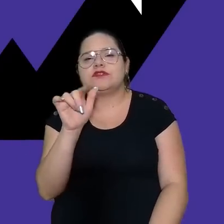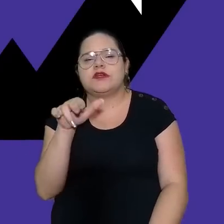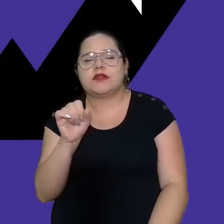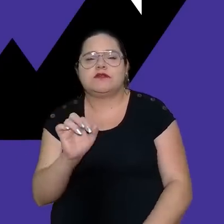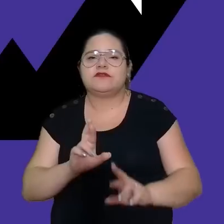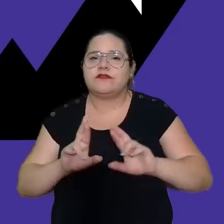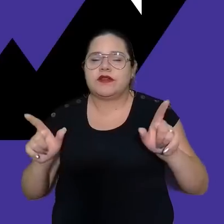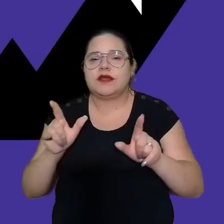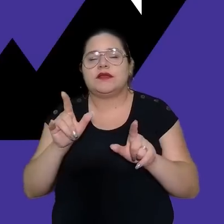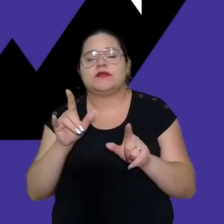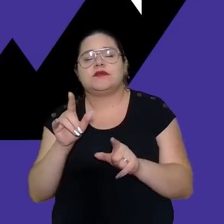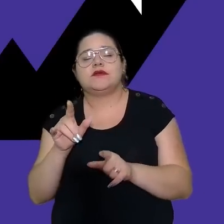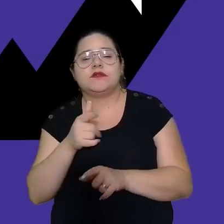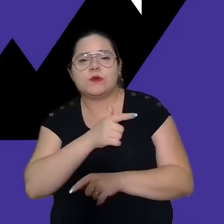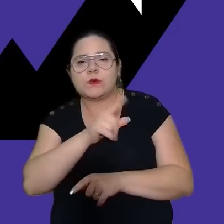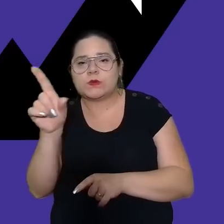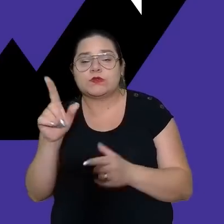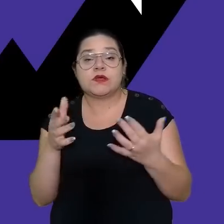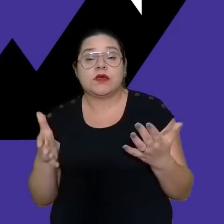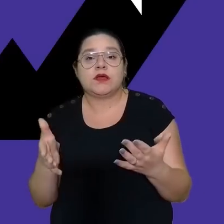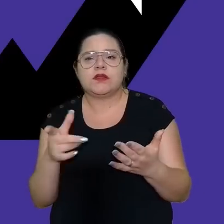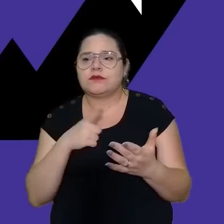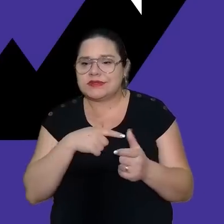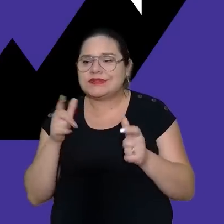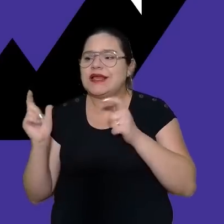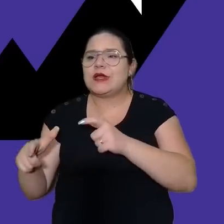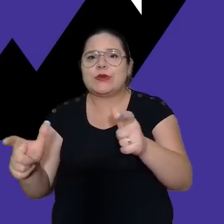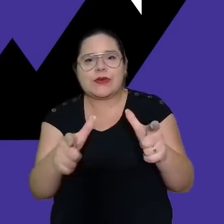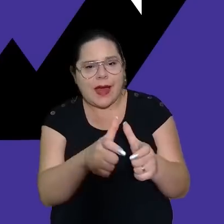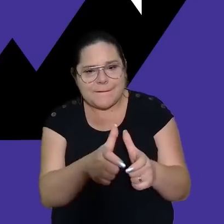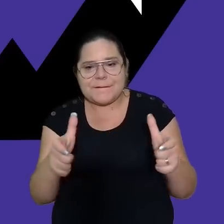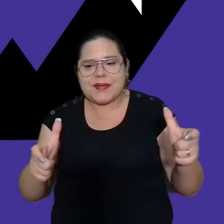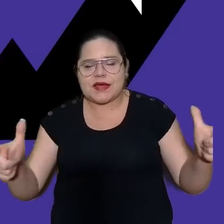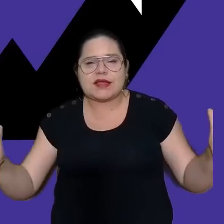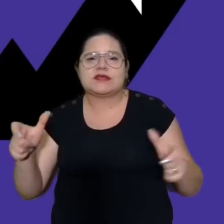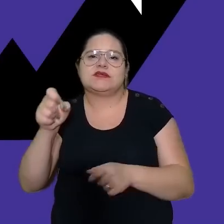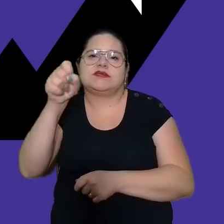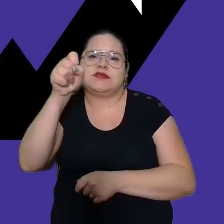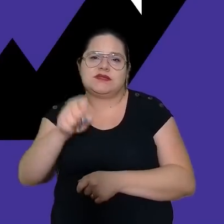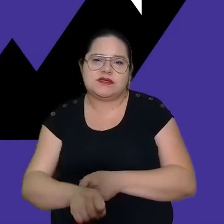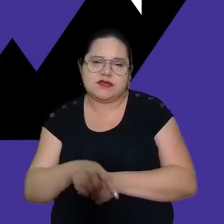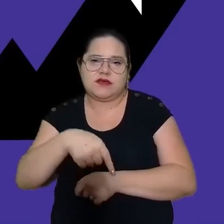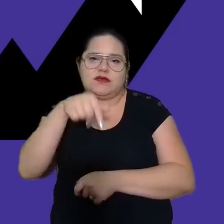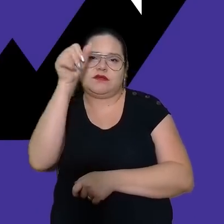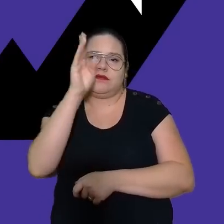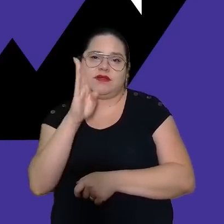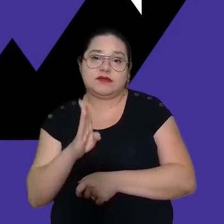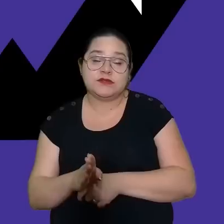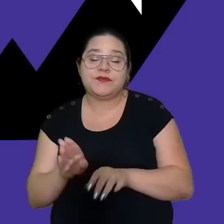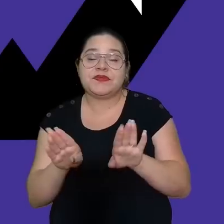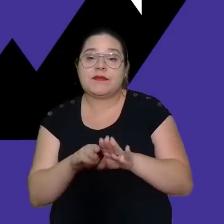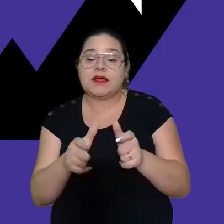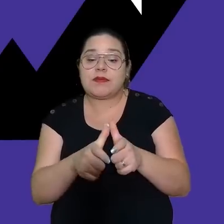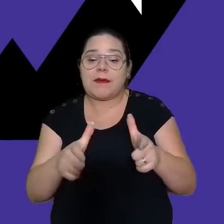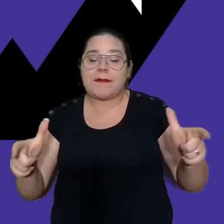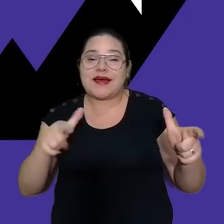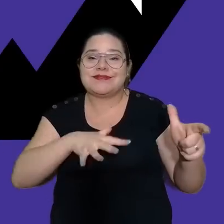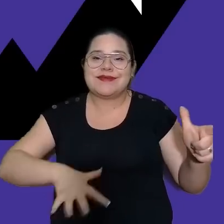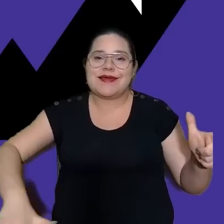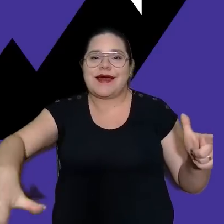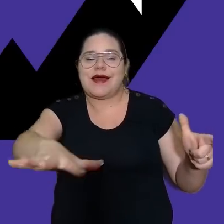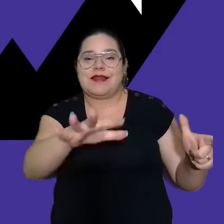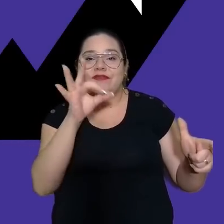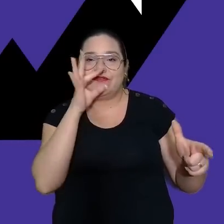e aves. Portanto, tem muito espaço de crescimento de produtividade no país e de expansão de áreas sobre pasto e mesmo sobre